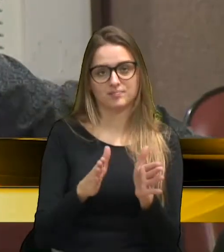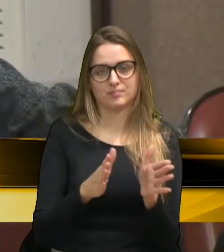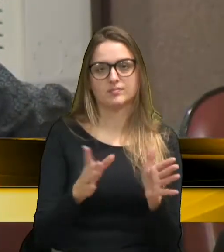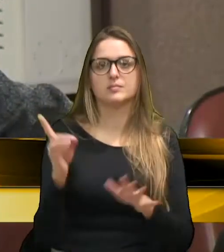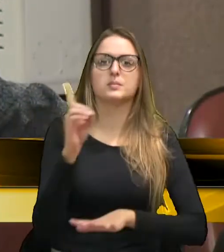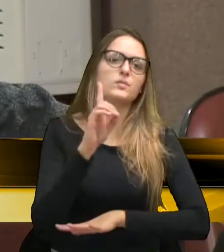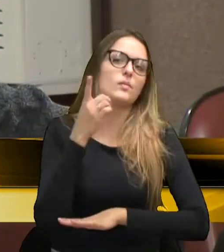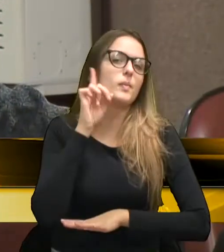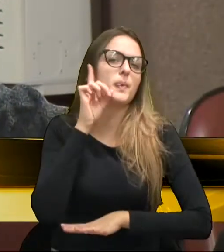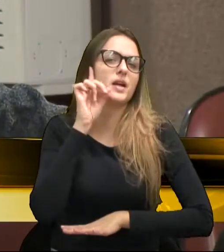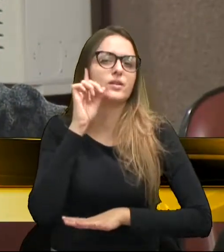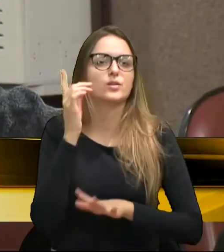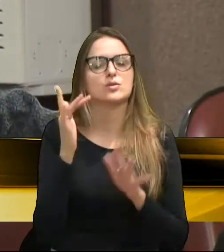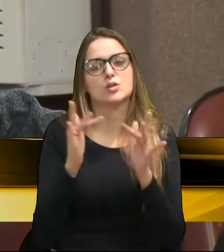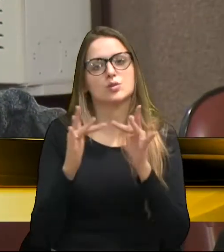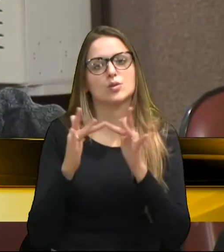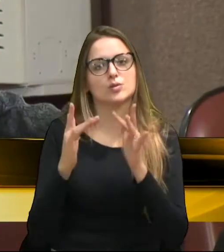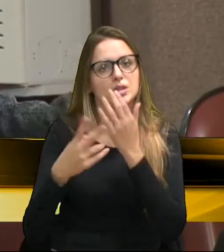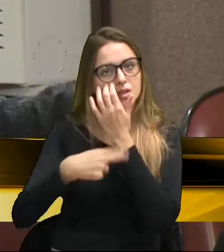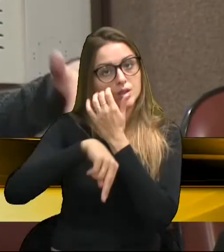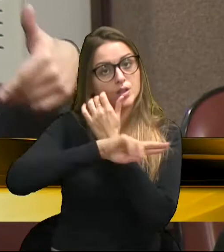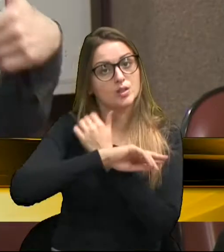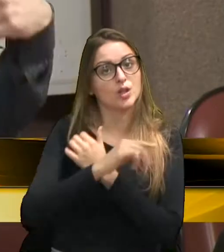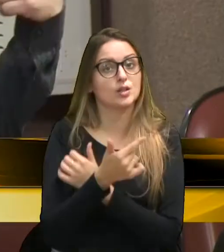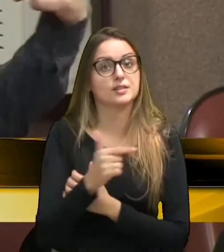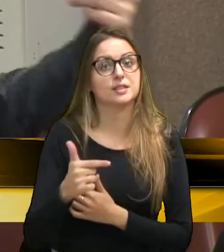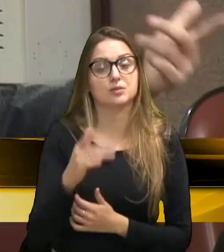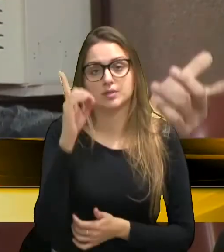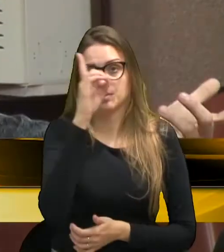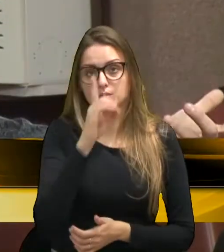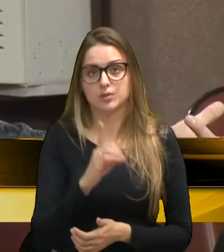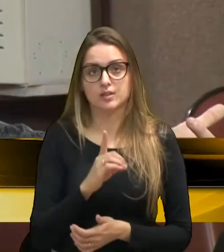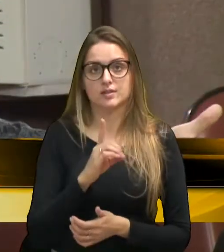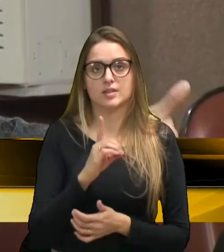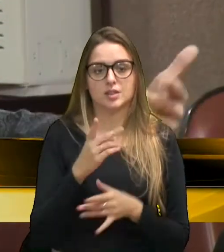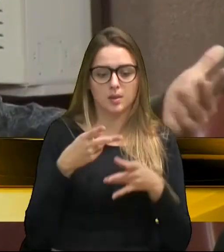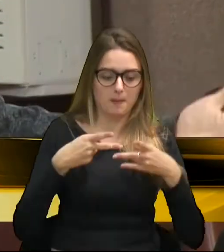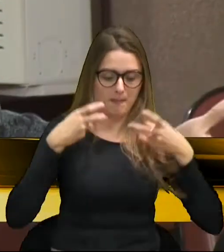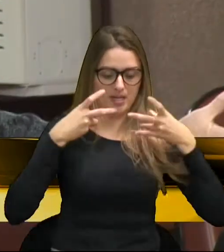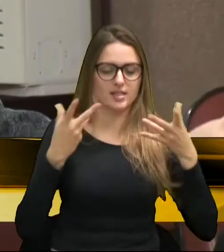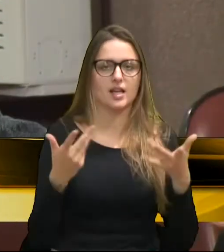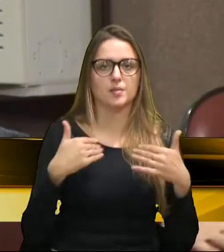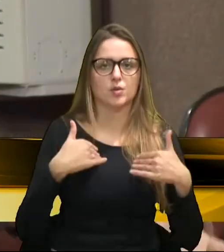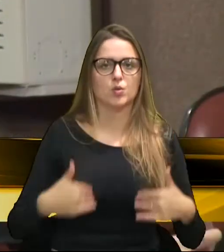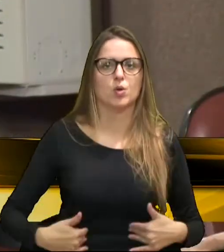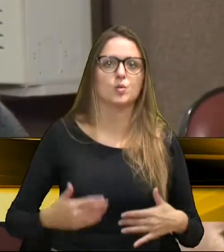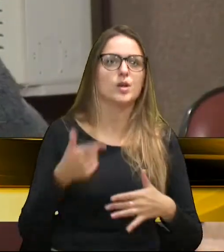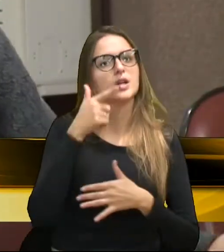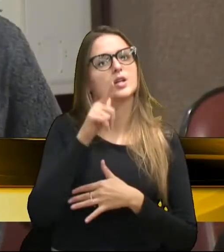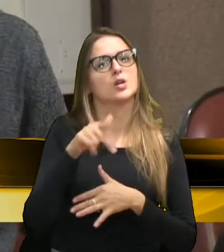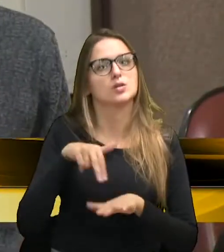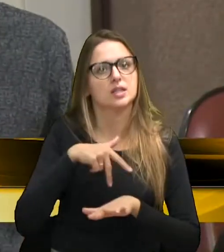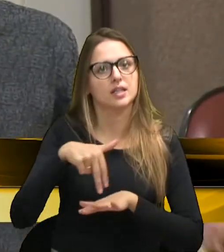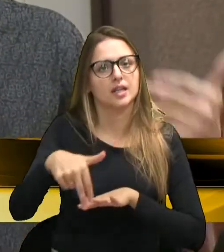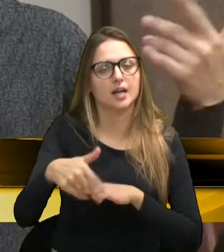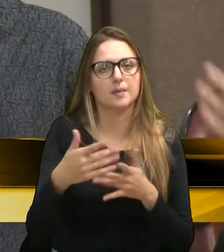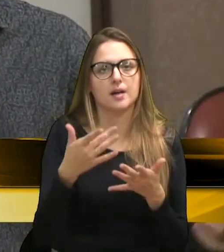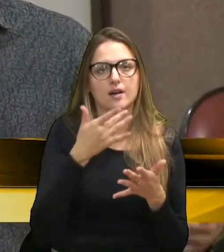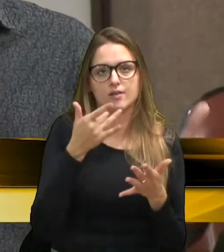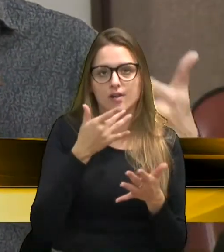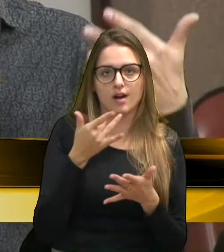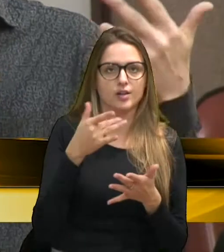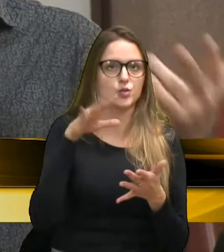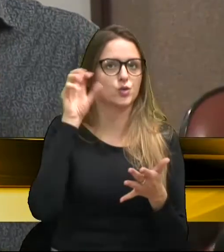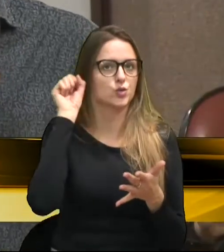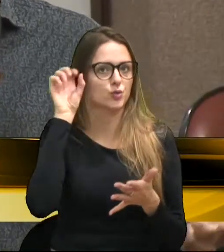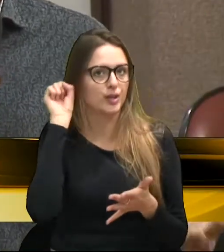dia a dia, nós que não temos deficiências visíveis, né, que nós conseguimos nos locomover facilmente,